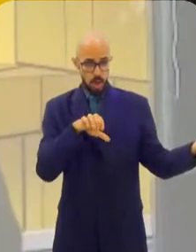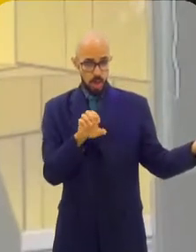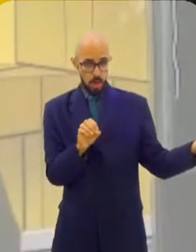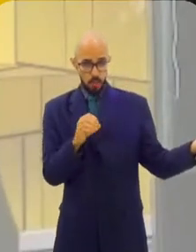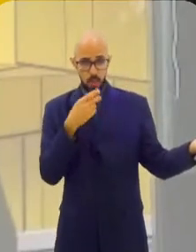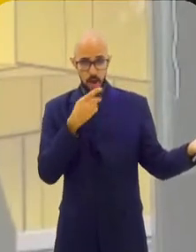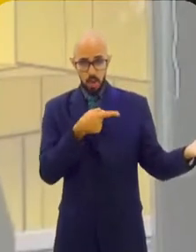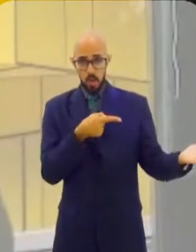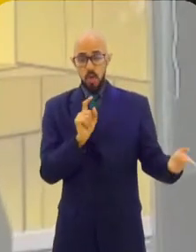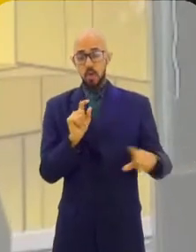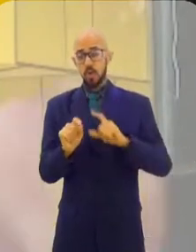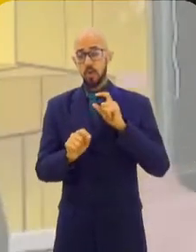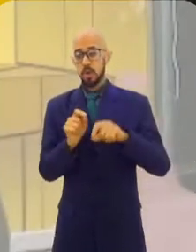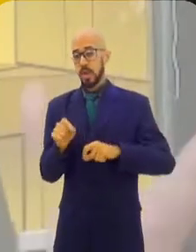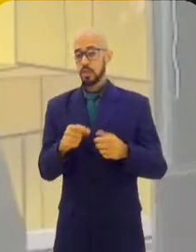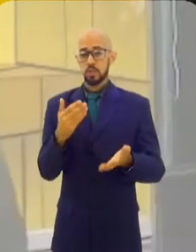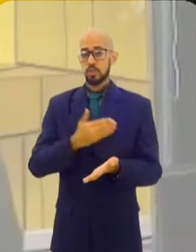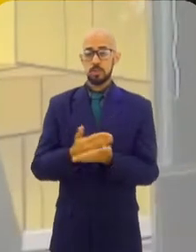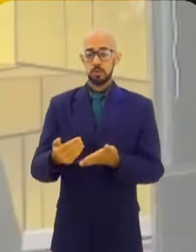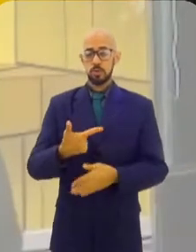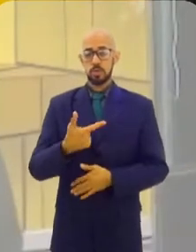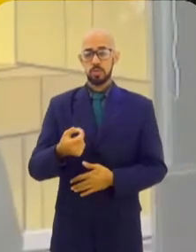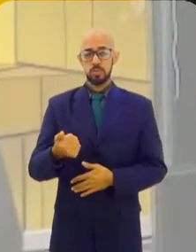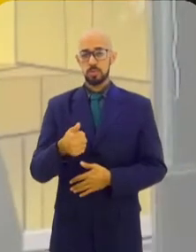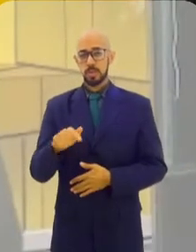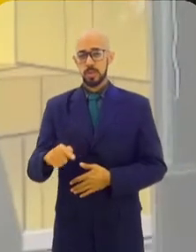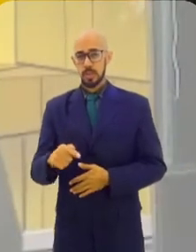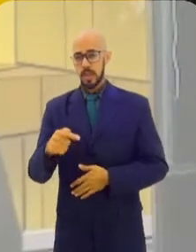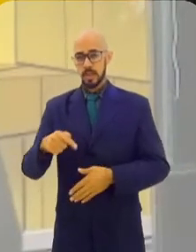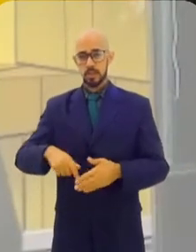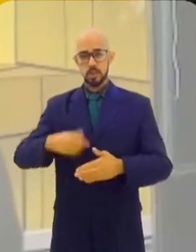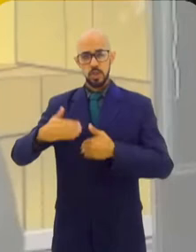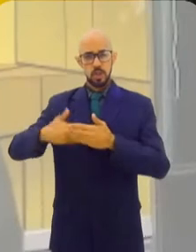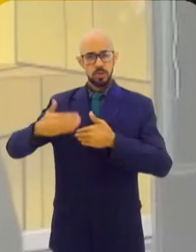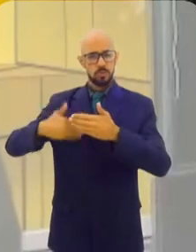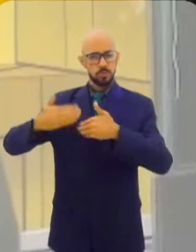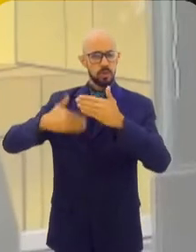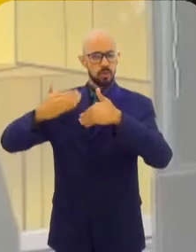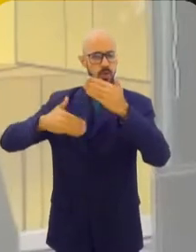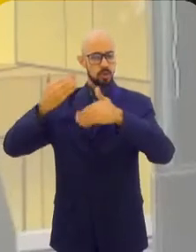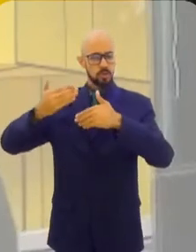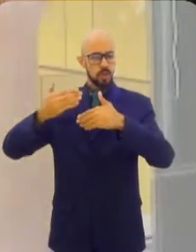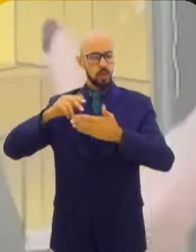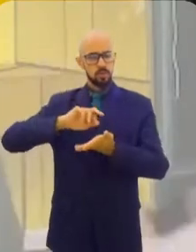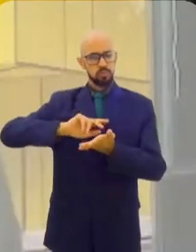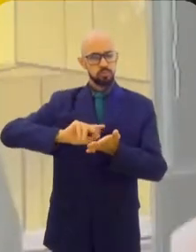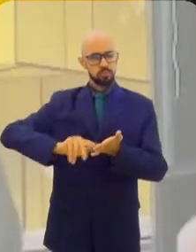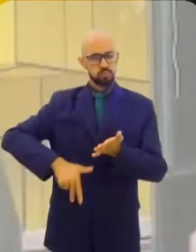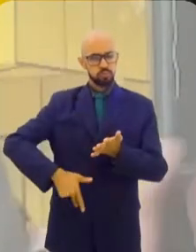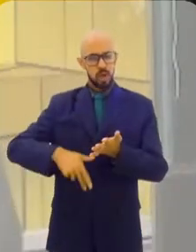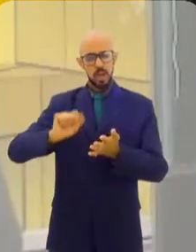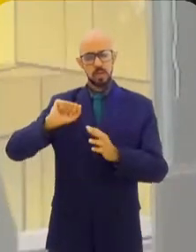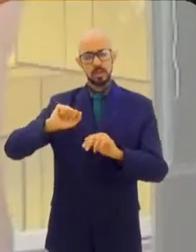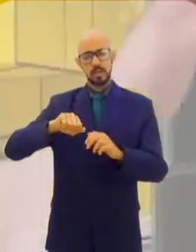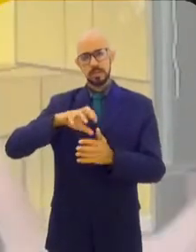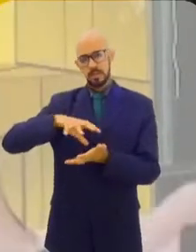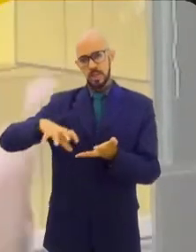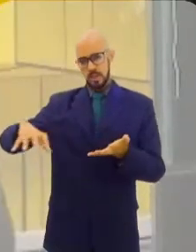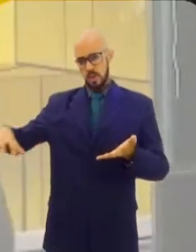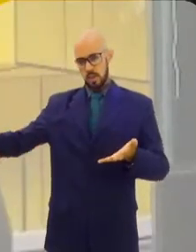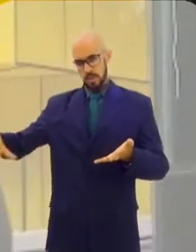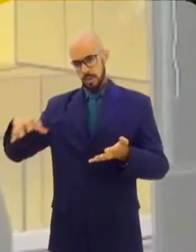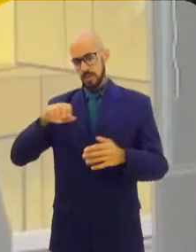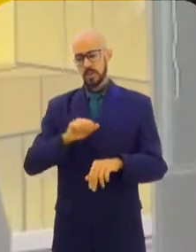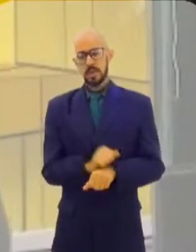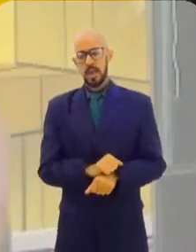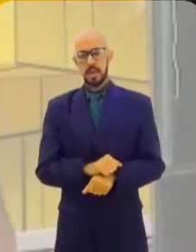colocou a gente teve por exemplo desde 2017 uma trajetória bem diversa não é bem a ser